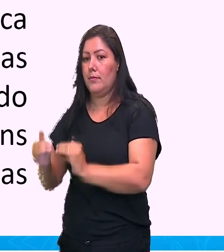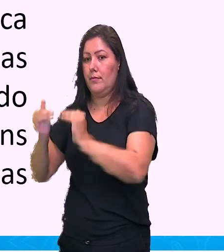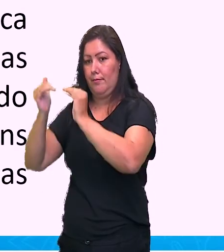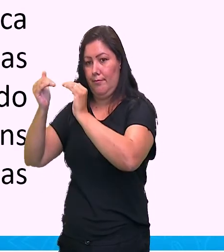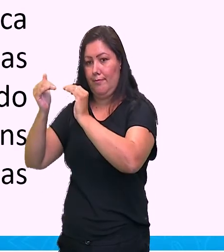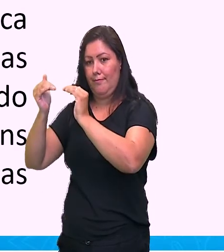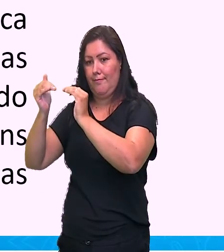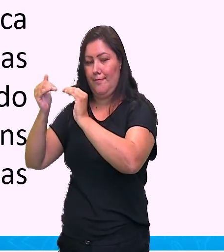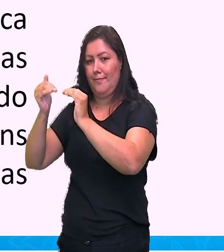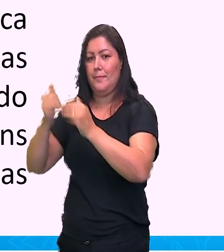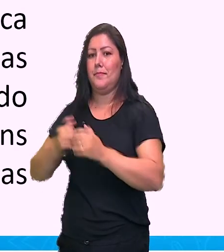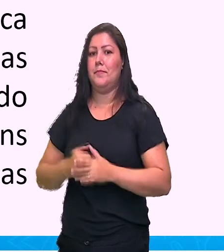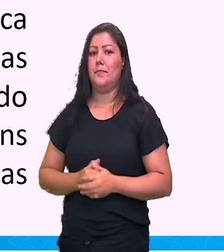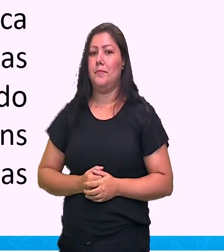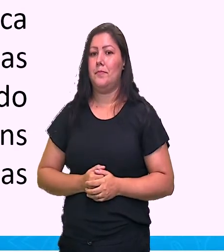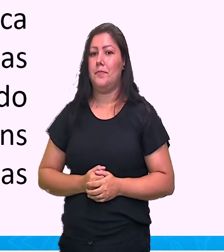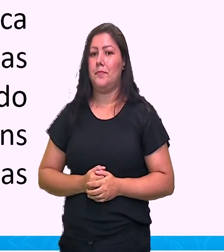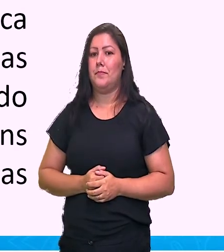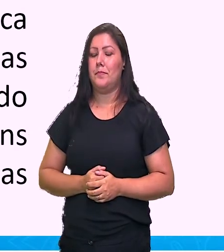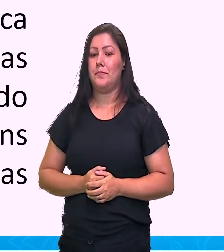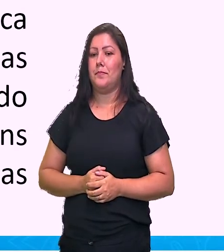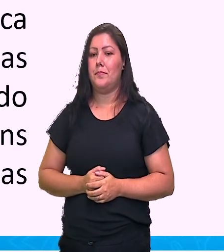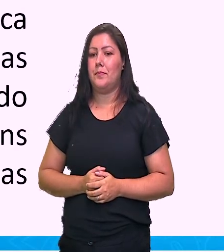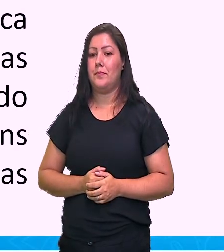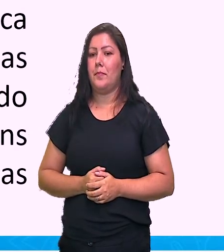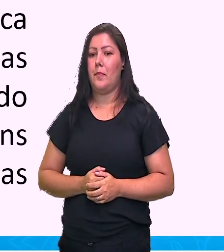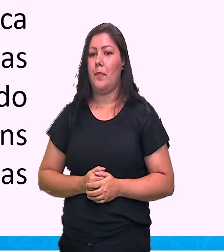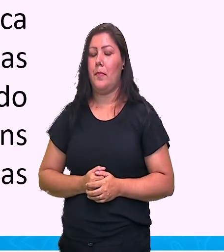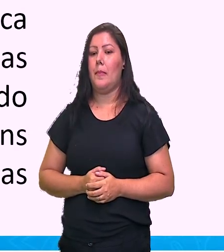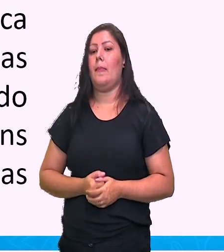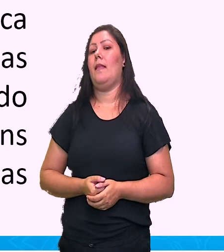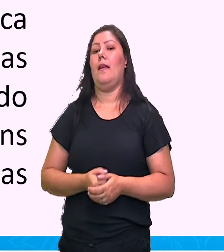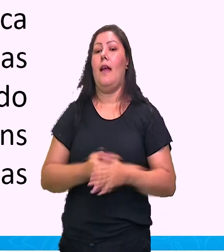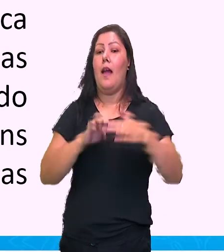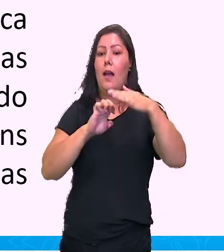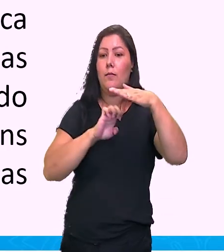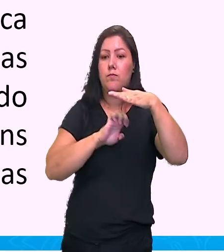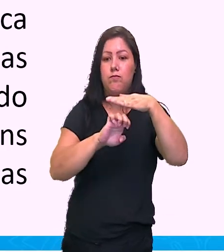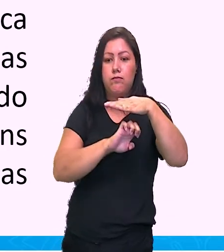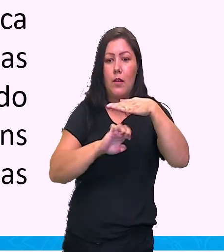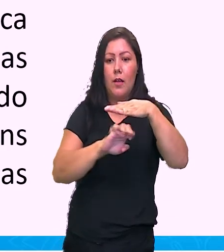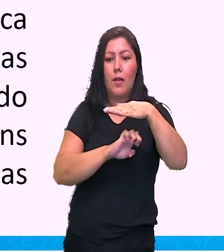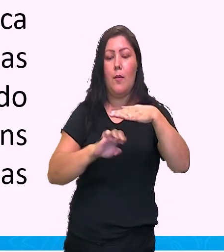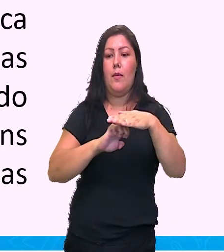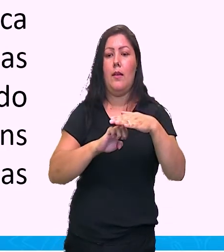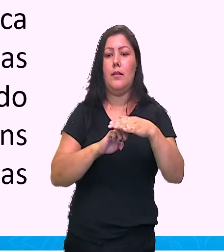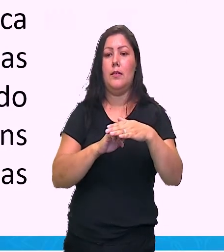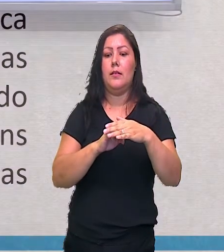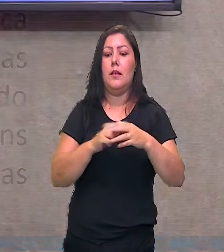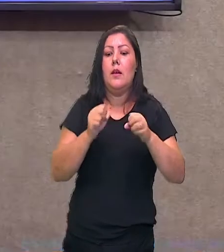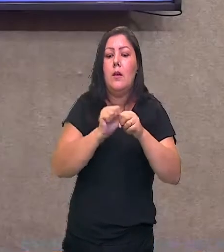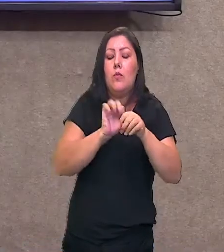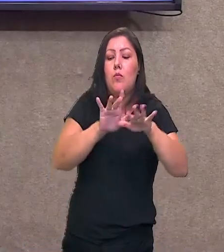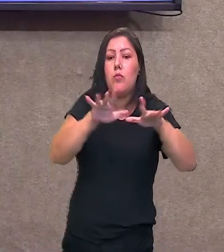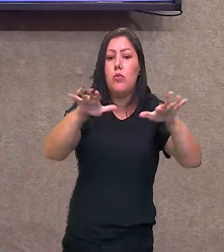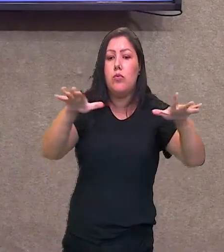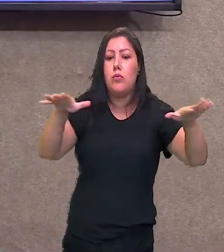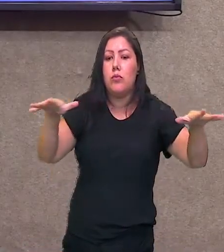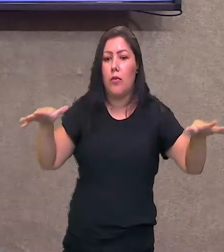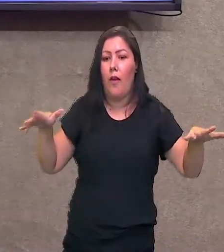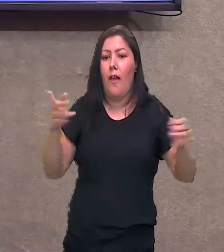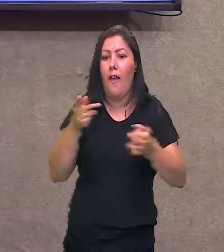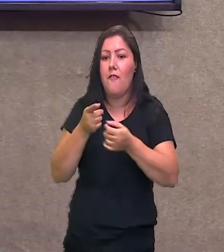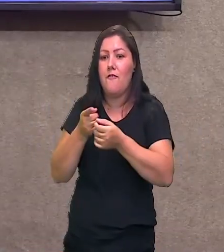empresas passaram a expandir seus mercados. O que eles fizeram com isso? Passaram a levar